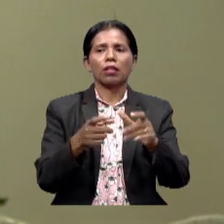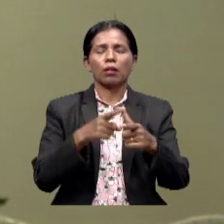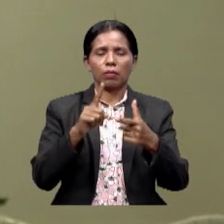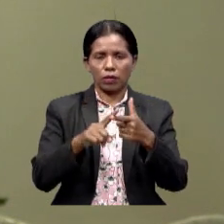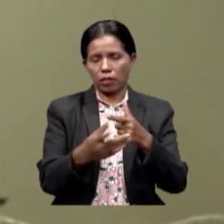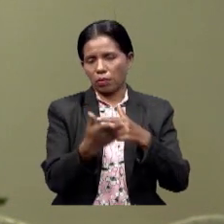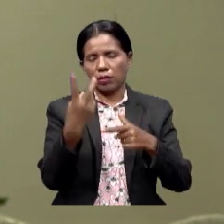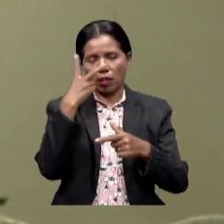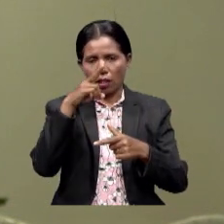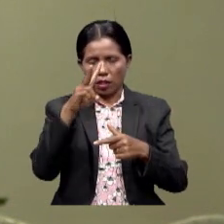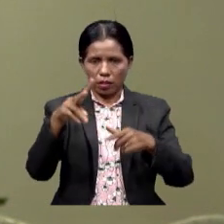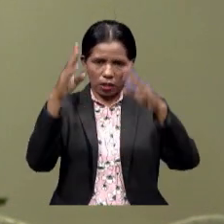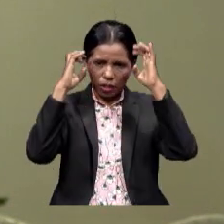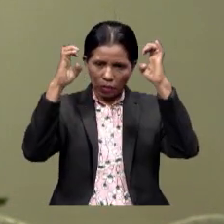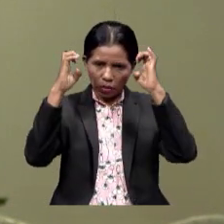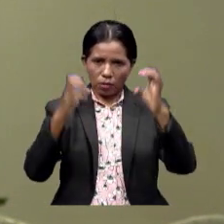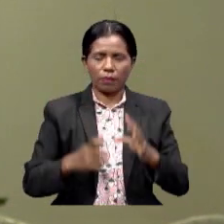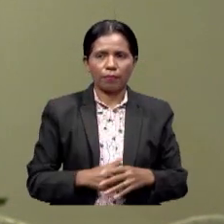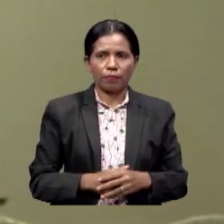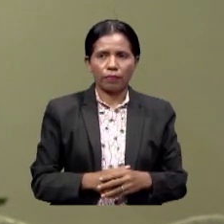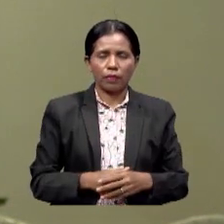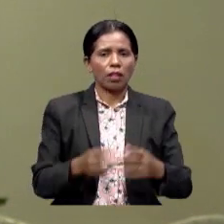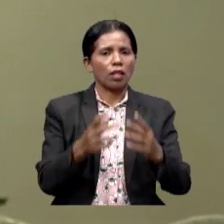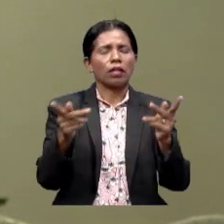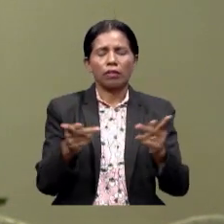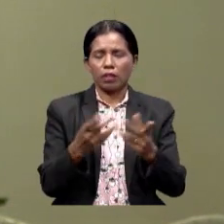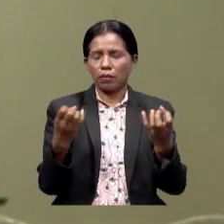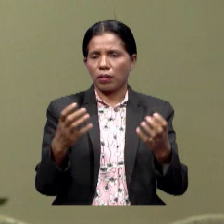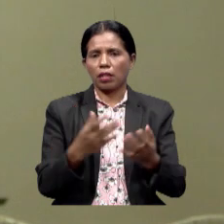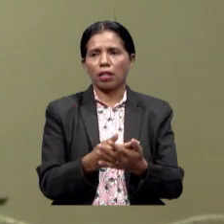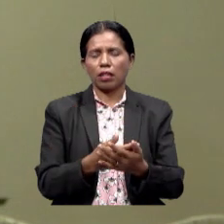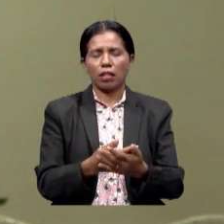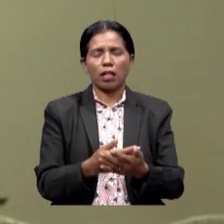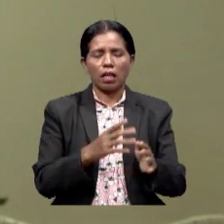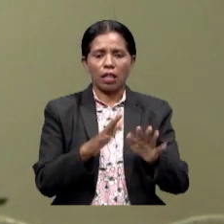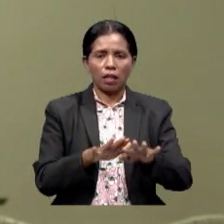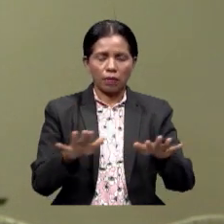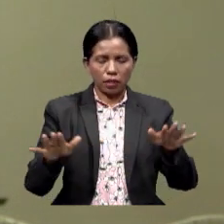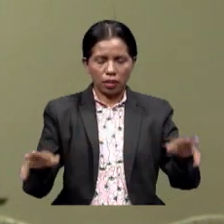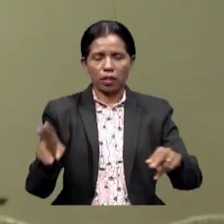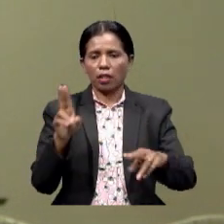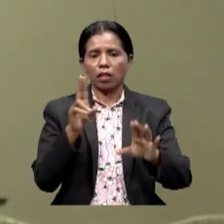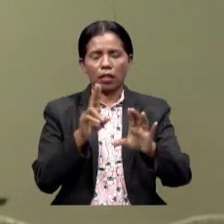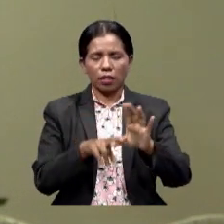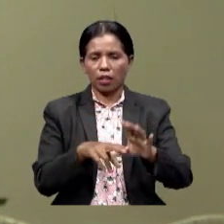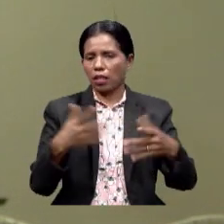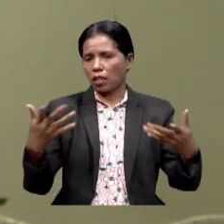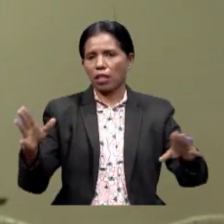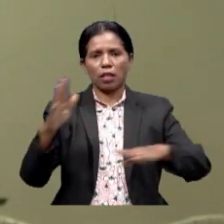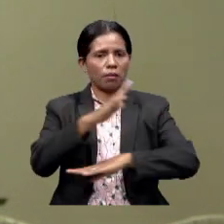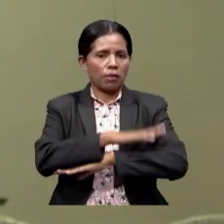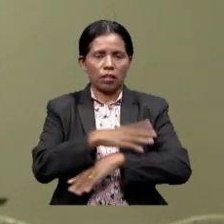depois terá o setor de educação. E a Fatim Barak, lá para o setor de arraia, cadeira mostra lá, e a mesa mostra lá, e